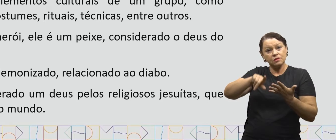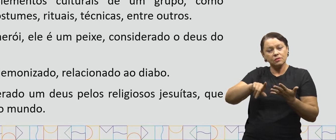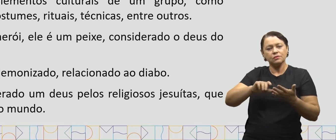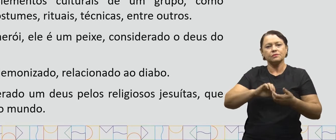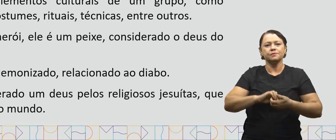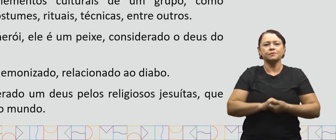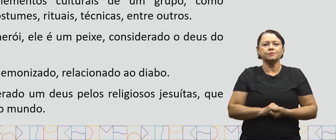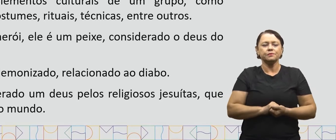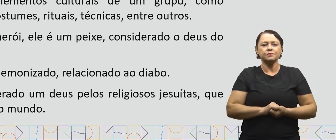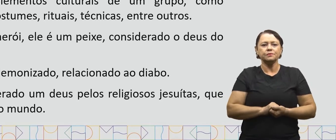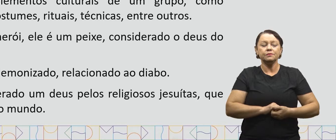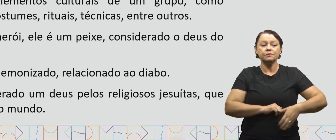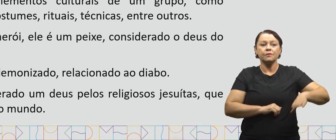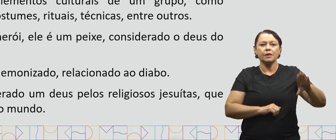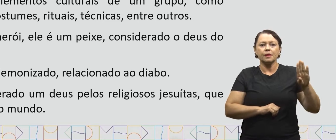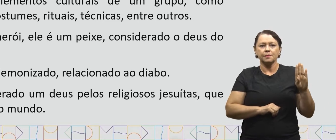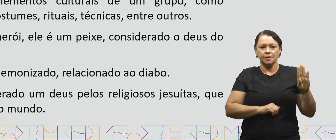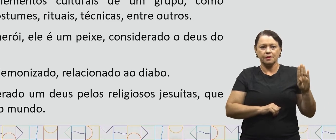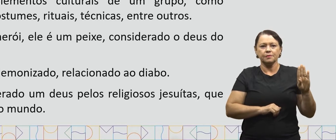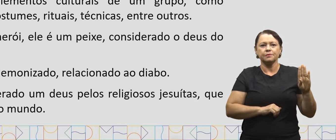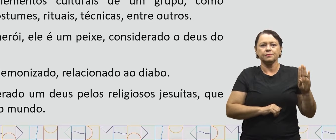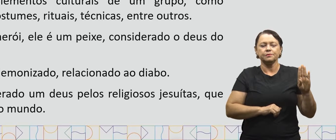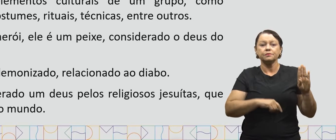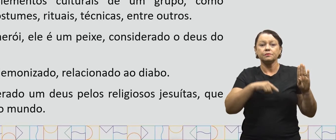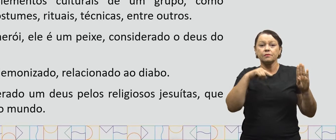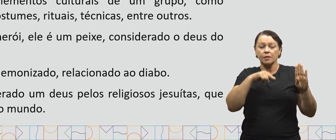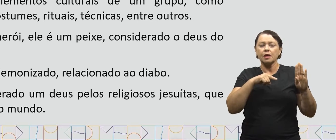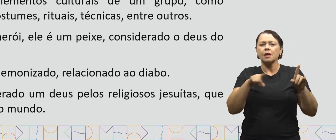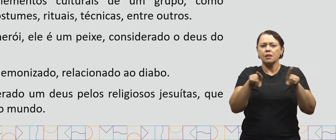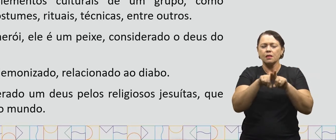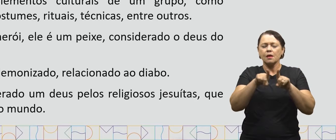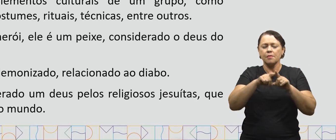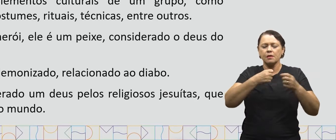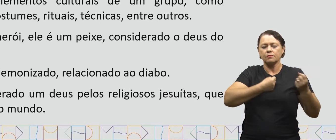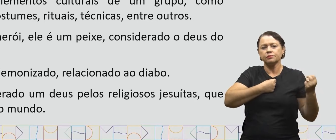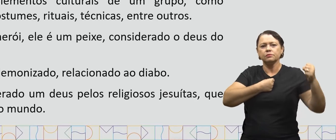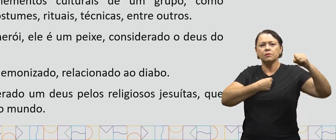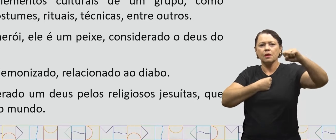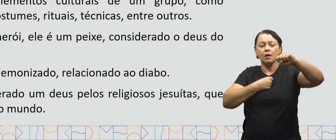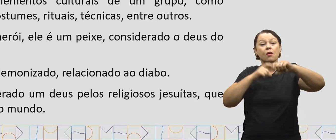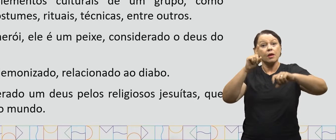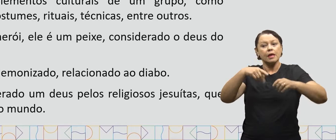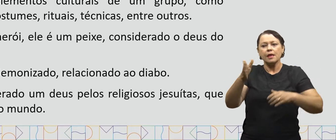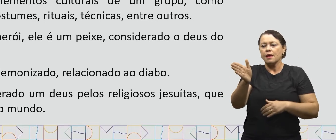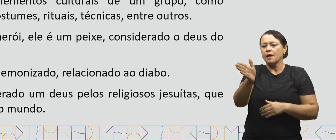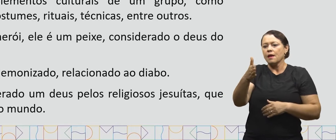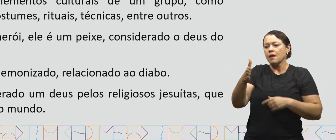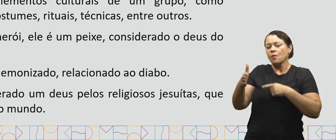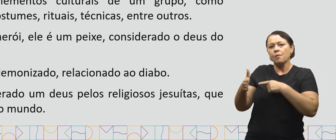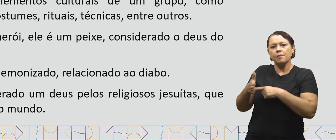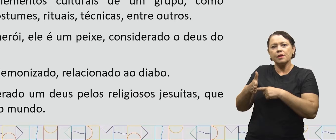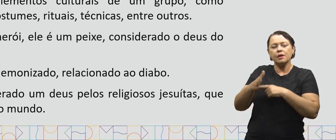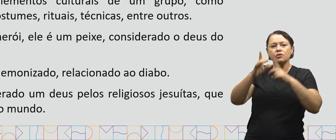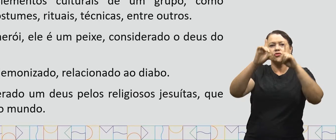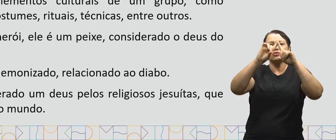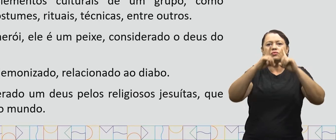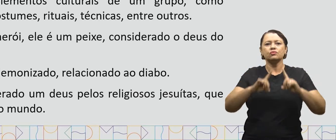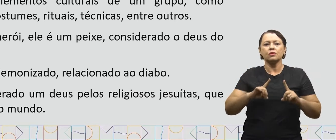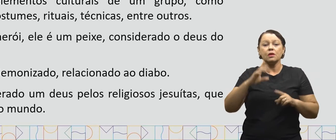outros. Alternativa B, que além de um herói, ele é um peixe considerado o deus do